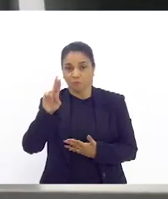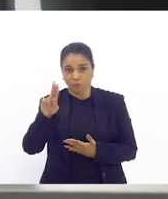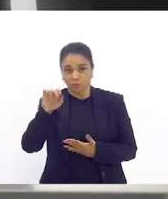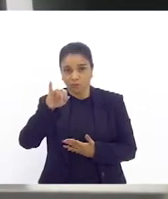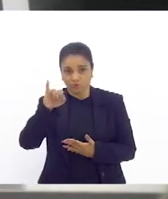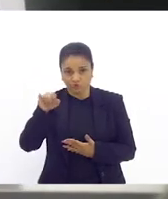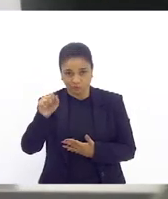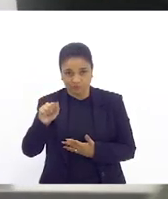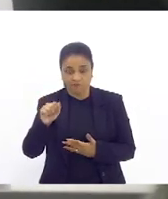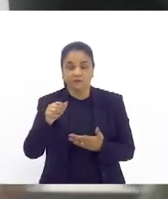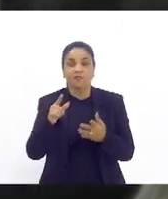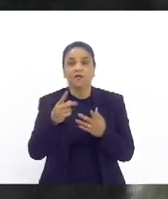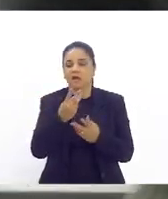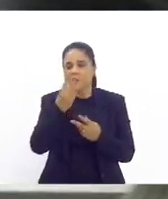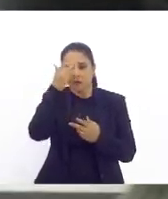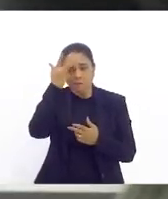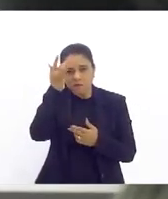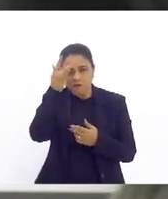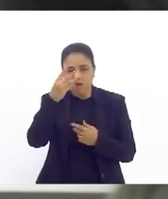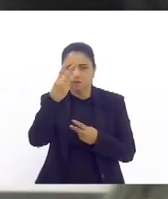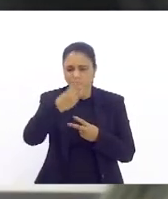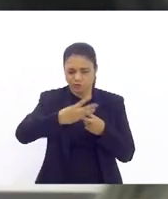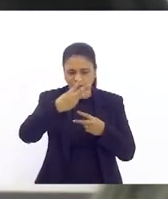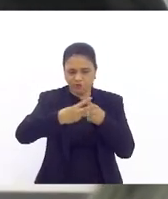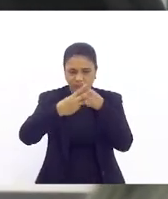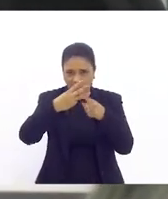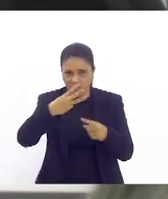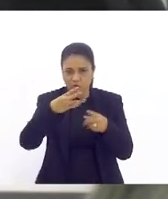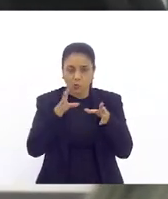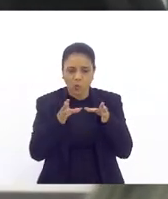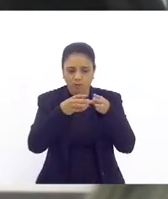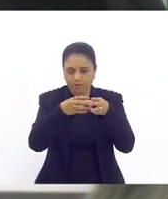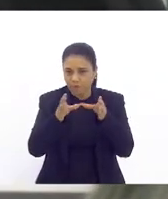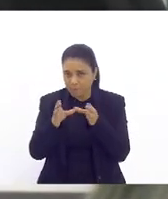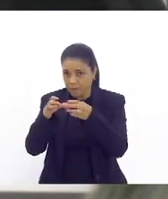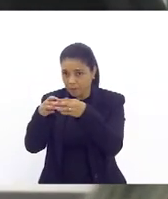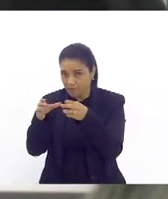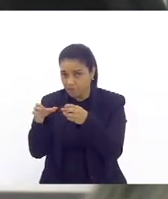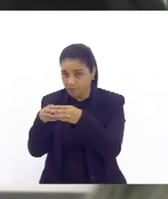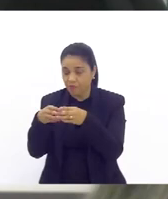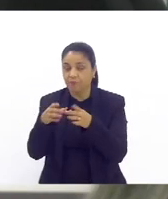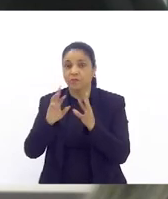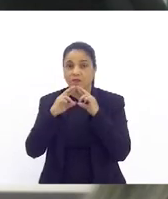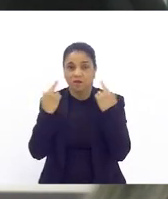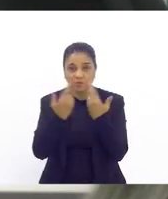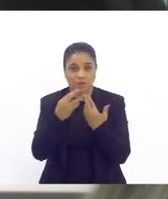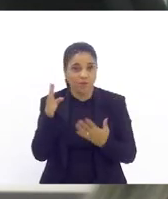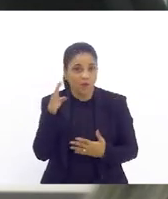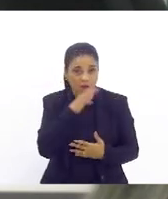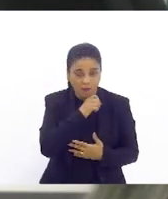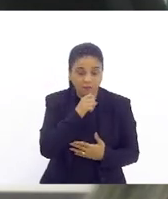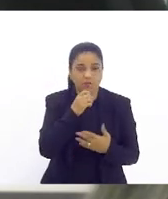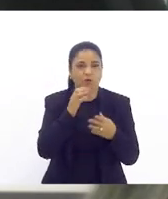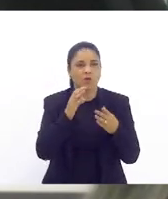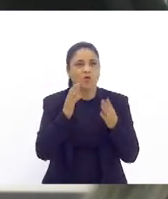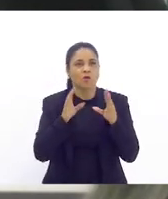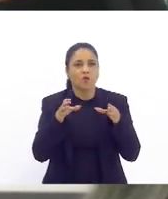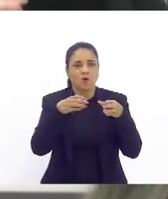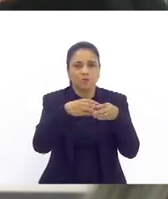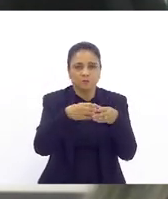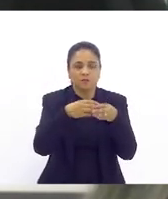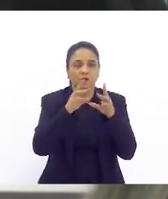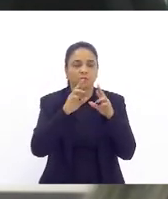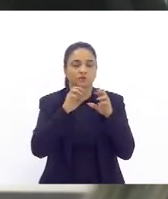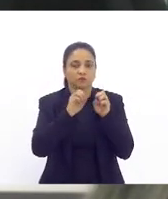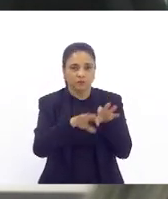as três comissões se reúna de uma forma muito rápida né comissão de educação comissão de servidores